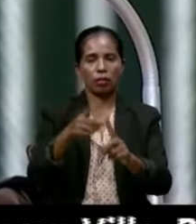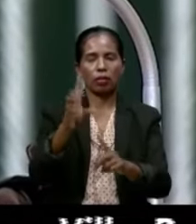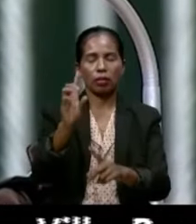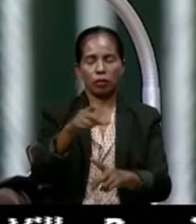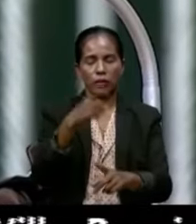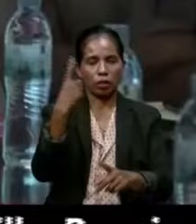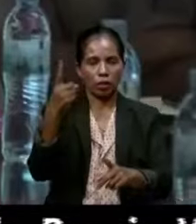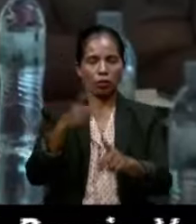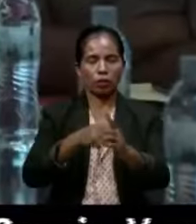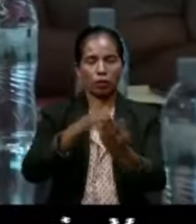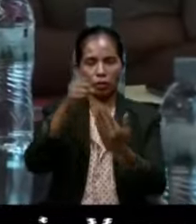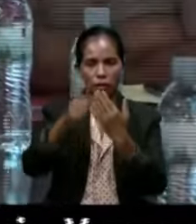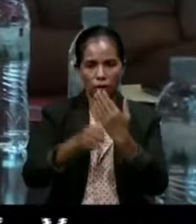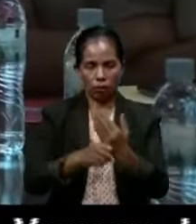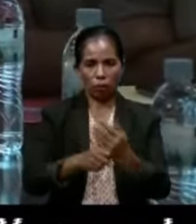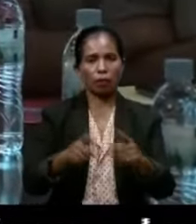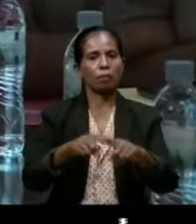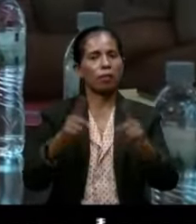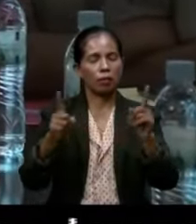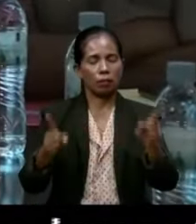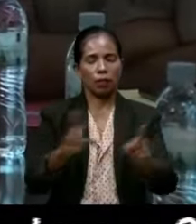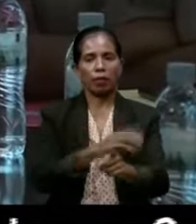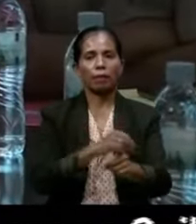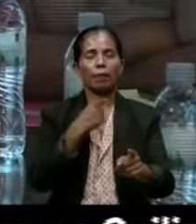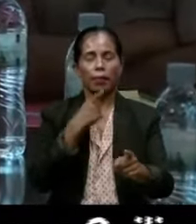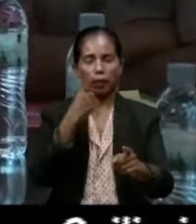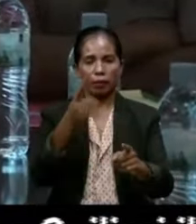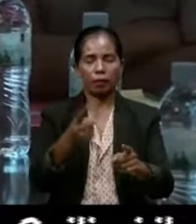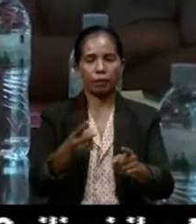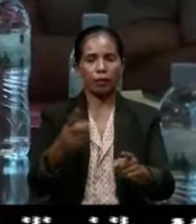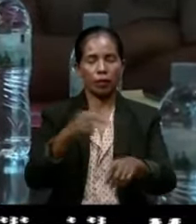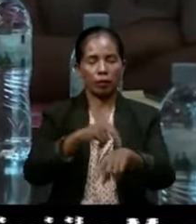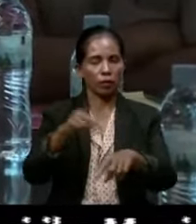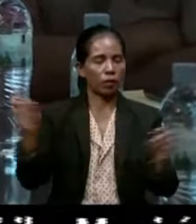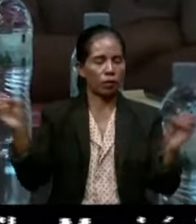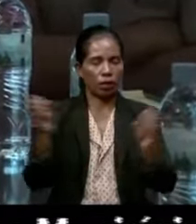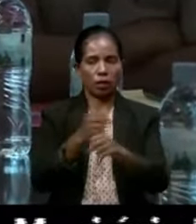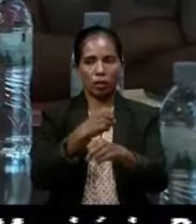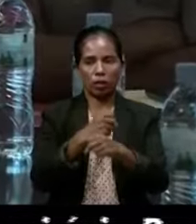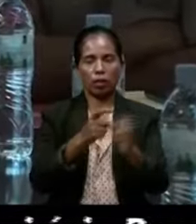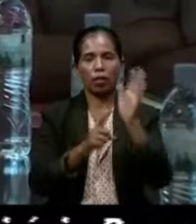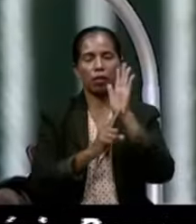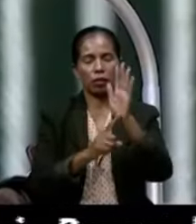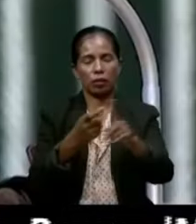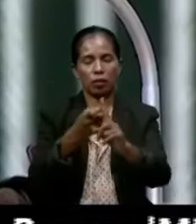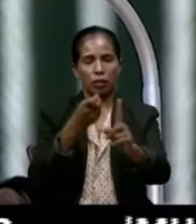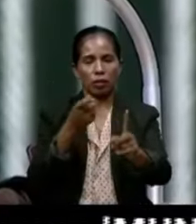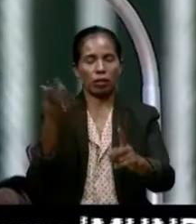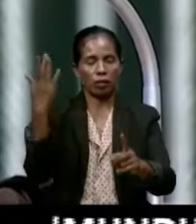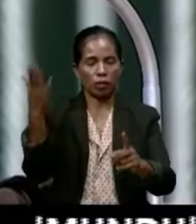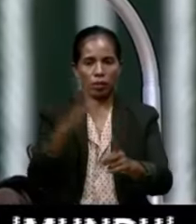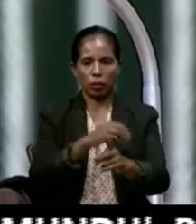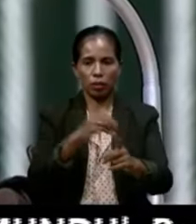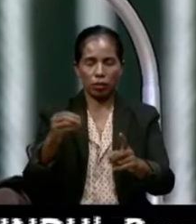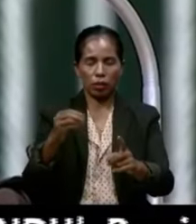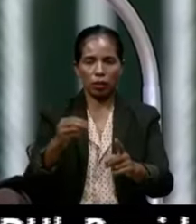resinida fulan setembro ne. Mai be Tomás Cabral declara katag jornalista sira ia nacional sela halo cobertura di reite ia faten sira nebe amo Papa se